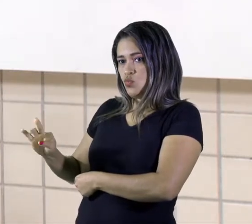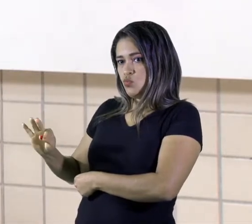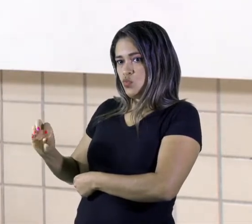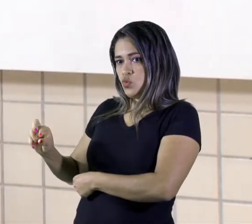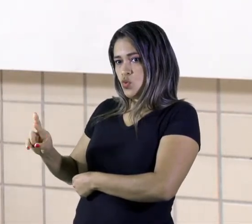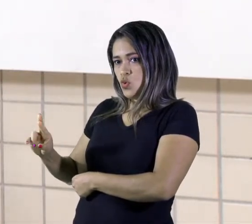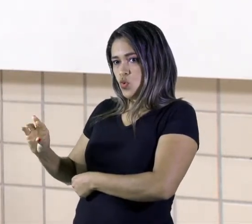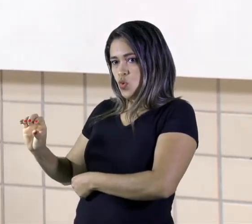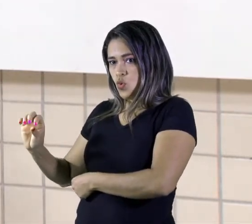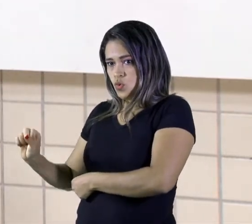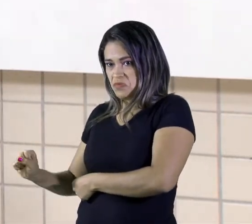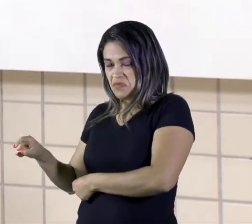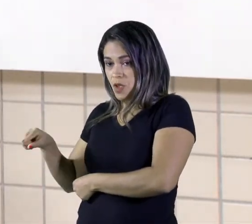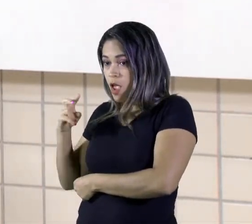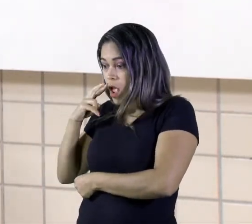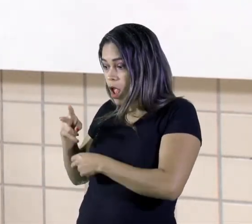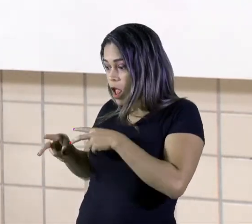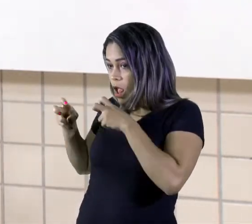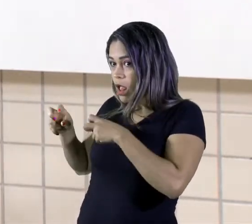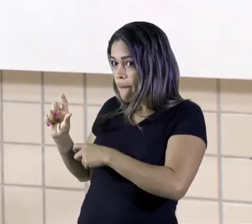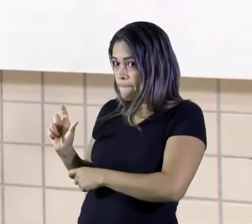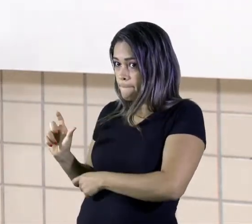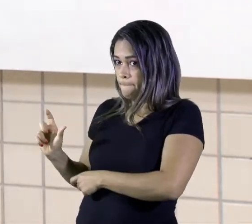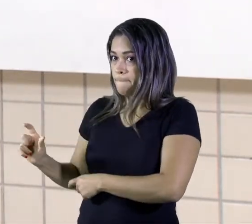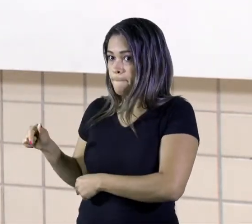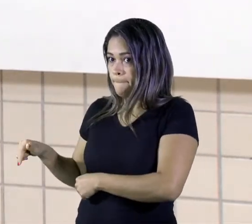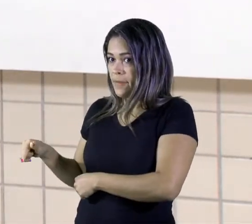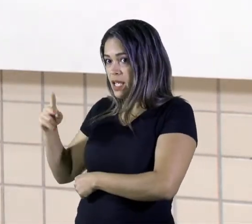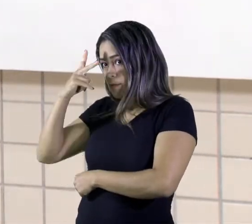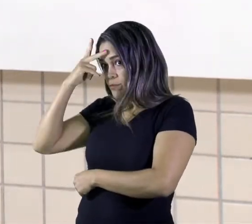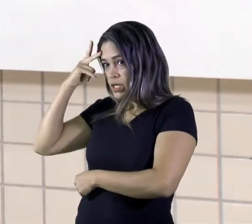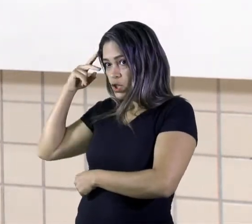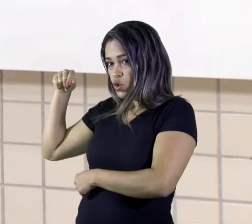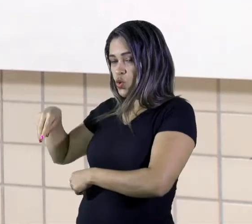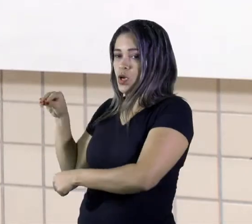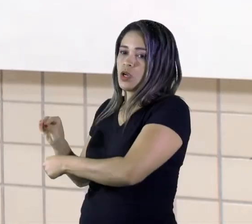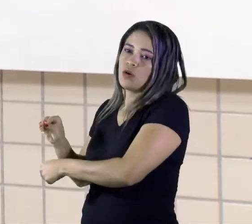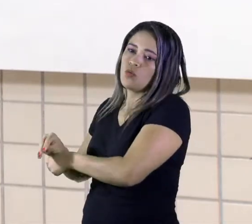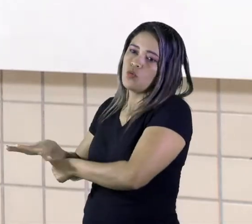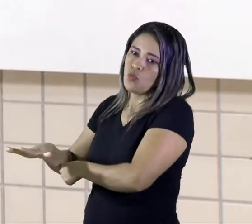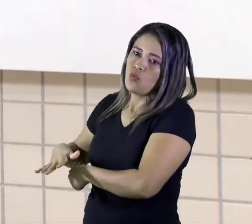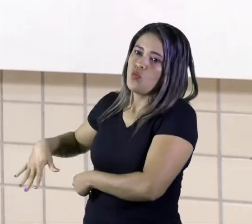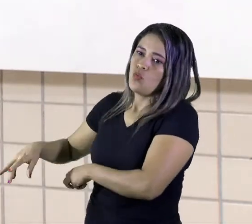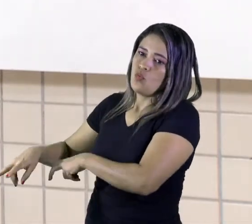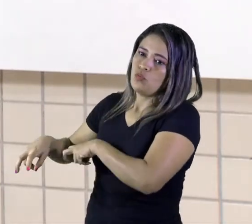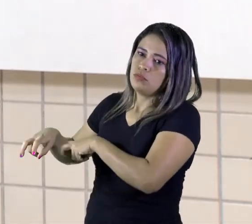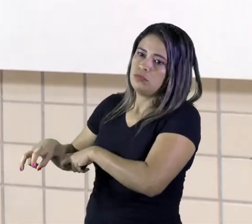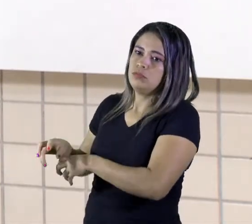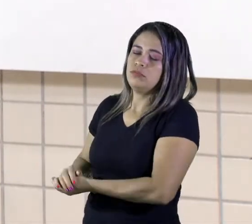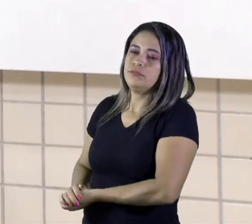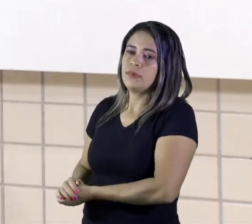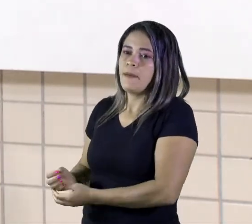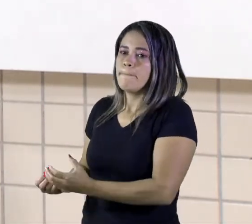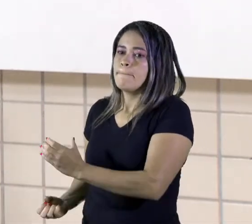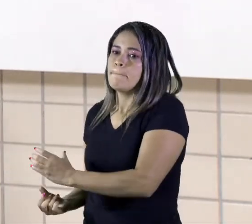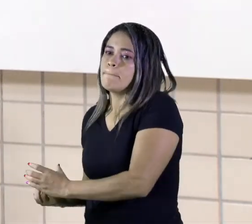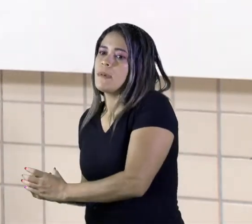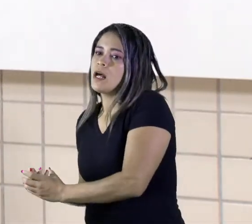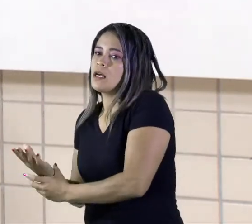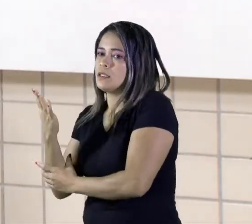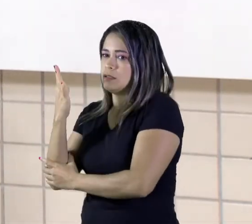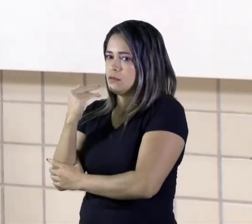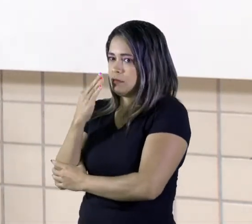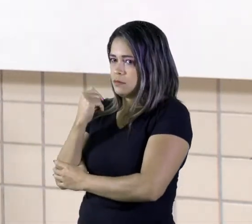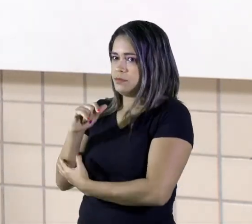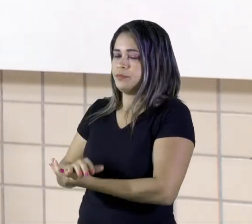palavra agricultores, quer dizer o pessoal que cuida da lavoura, que planta alimentos, tá? Elas trabalham